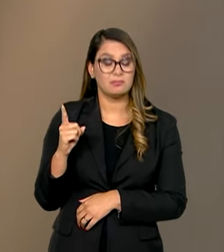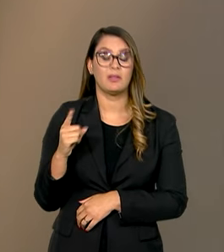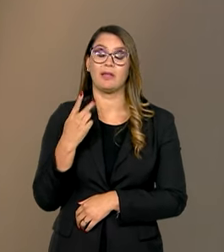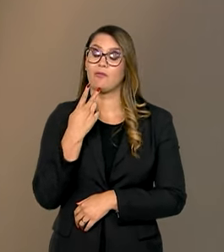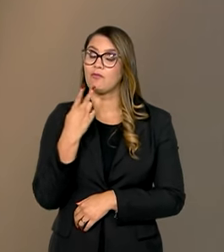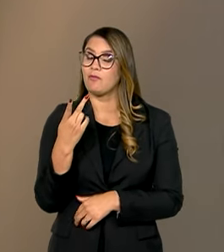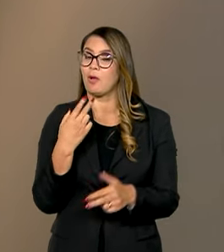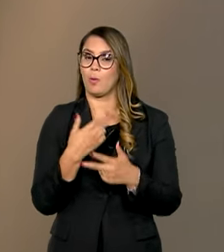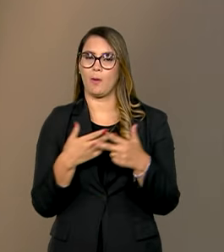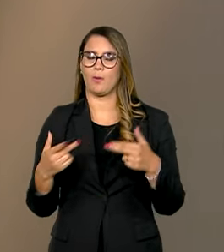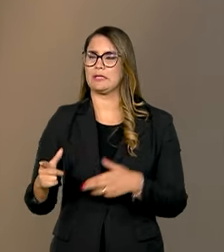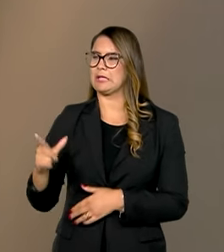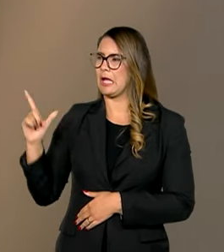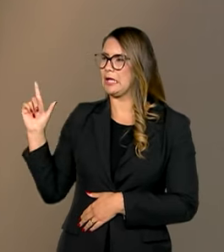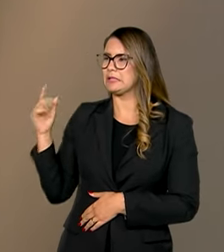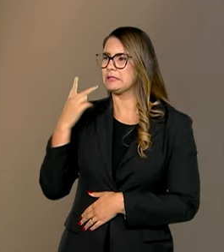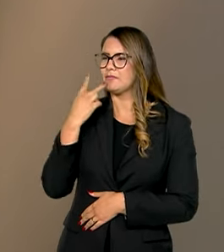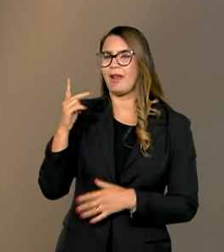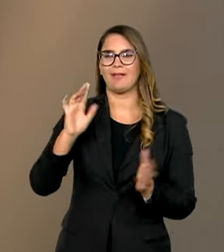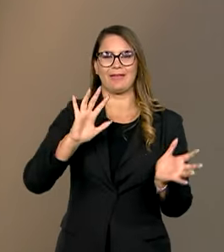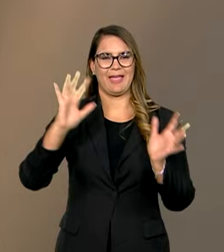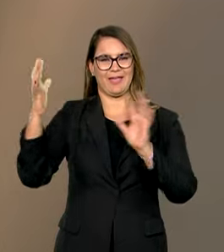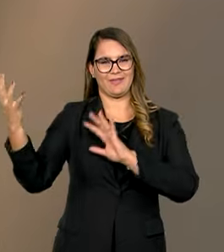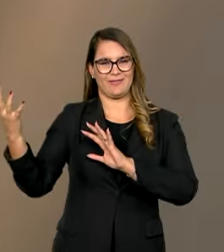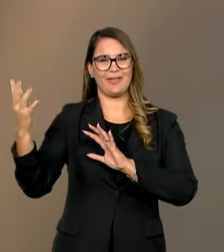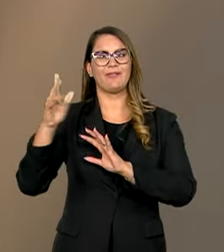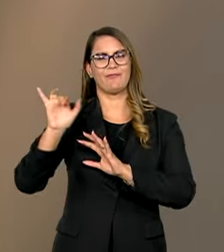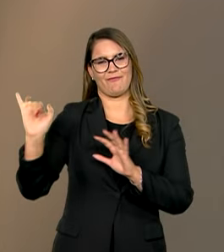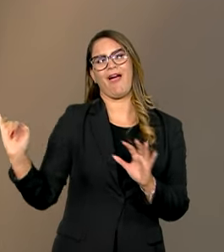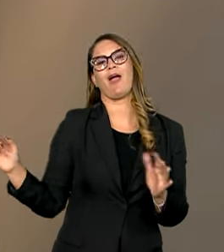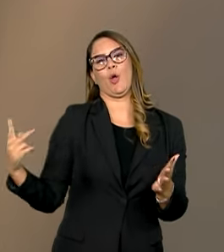coisa, antigamente a gente falava, né, que os eventos climáticos iriam